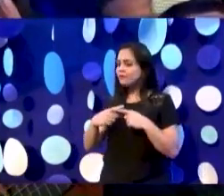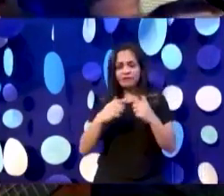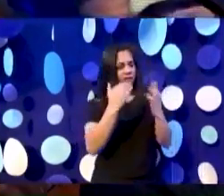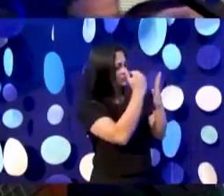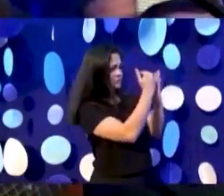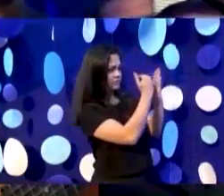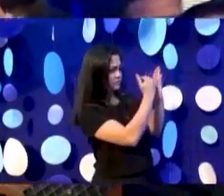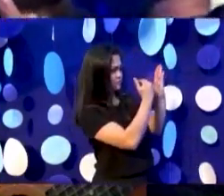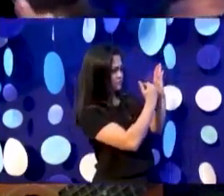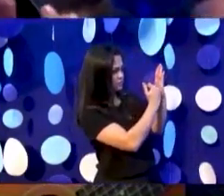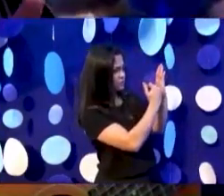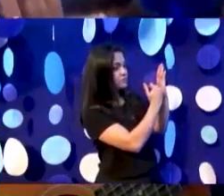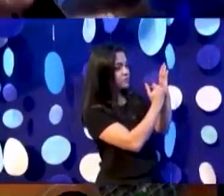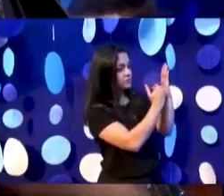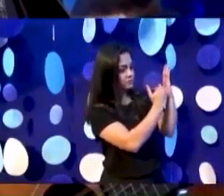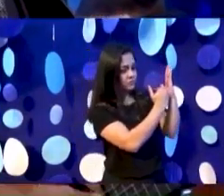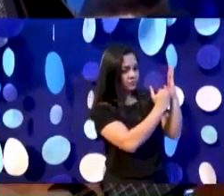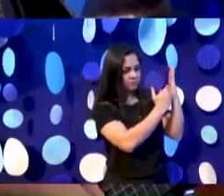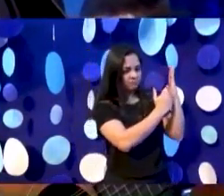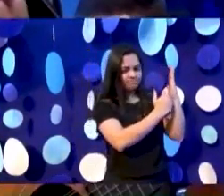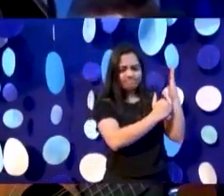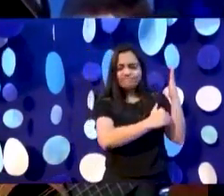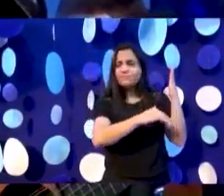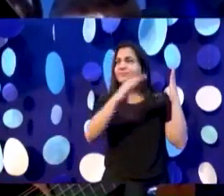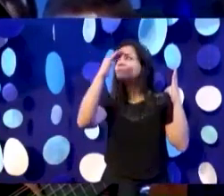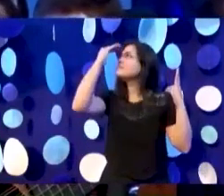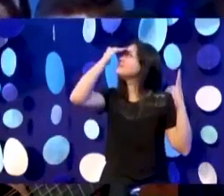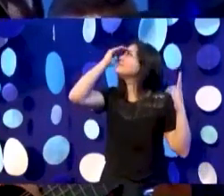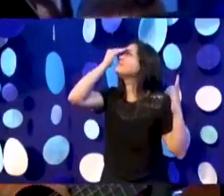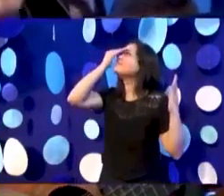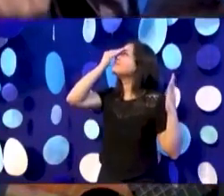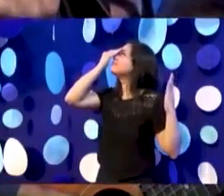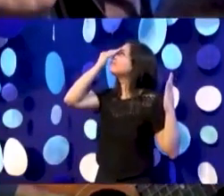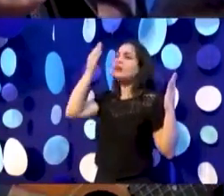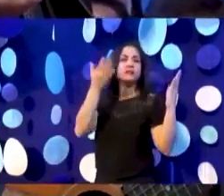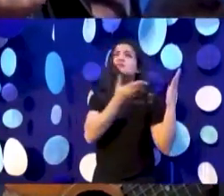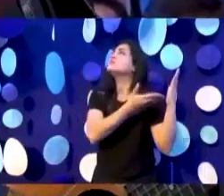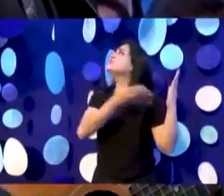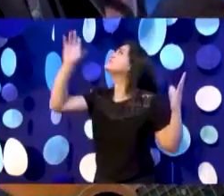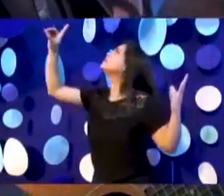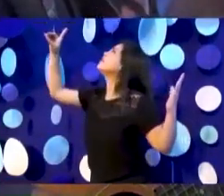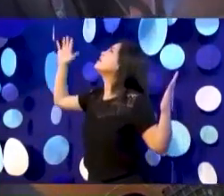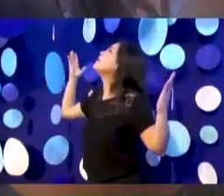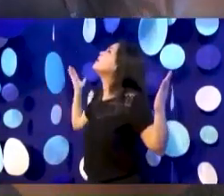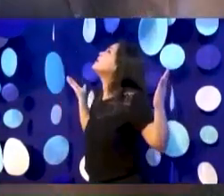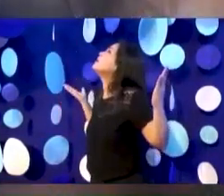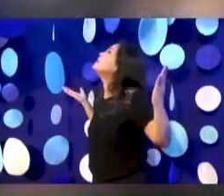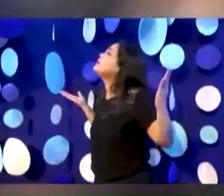muitas vezes não consigo os teus planos compreender. Eu não consigo, ó.